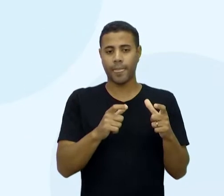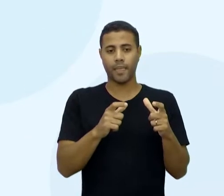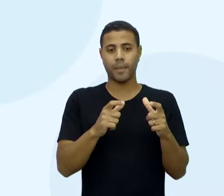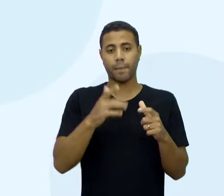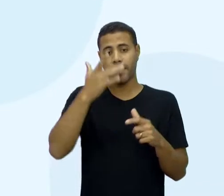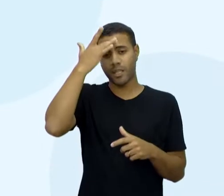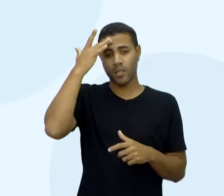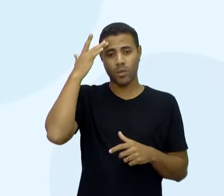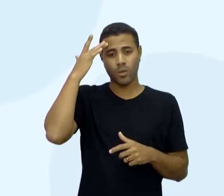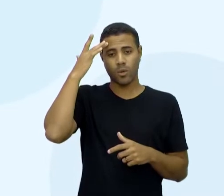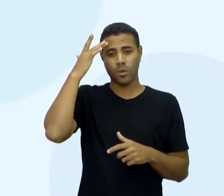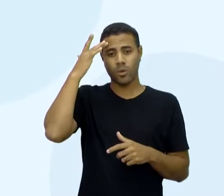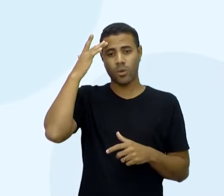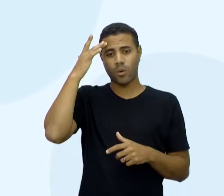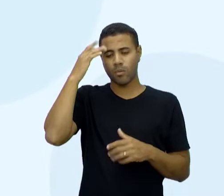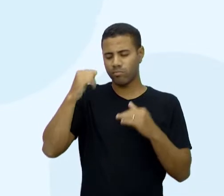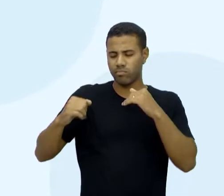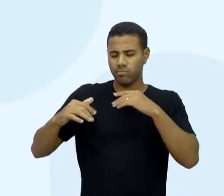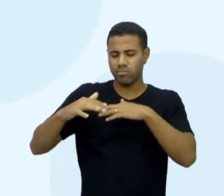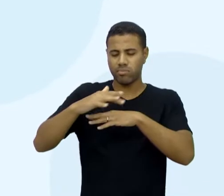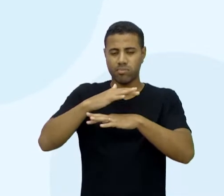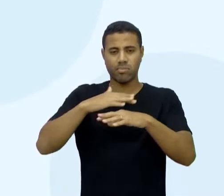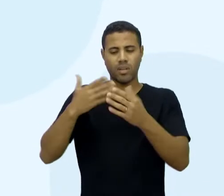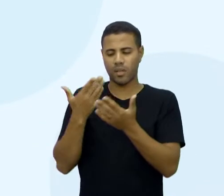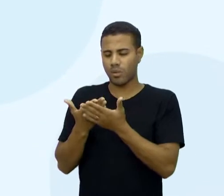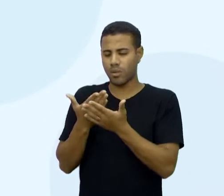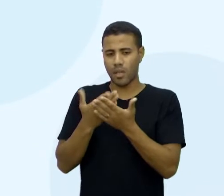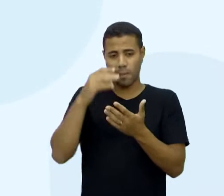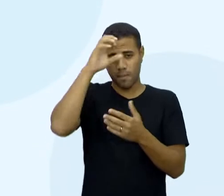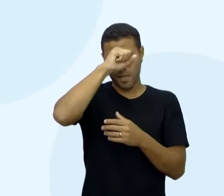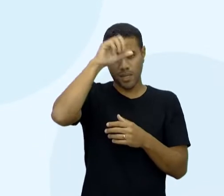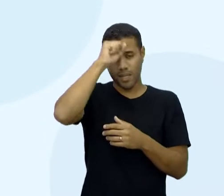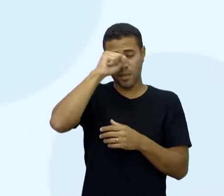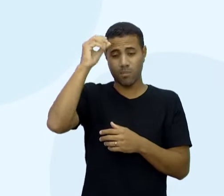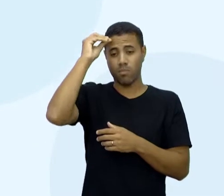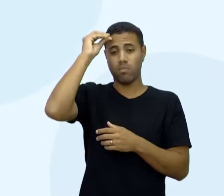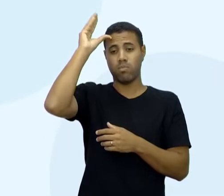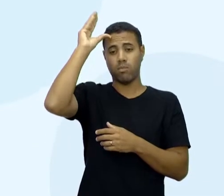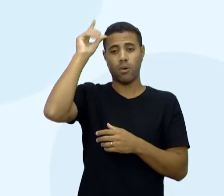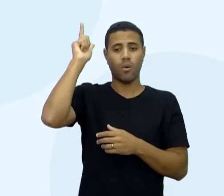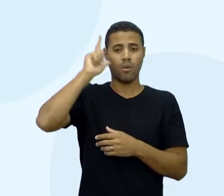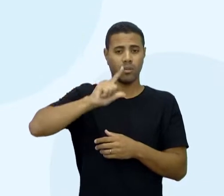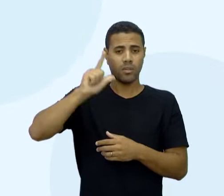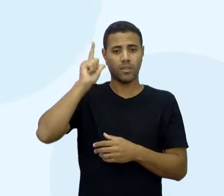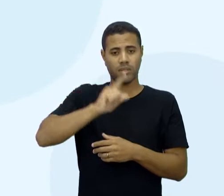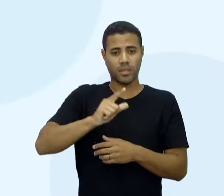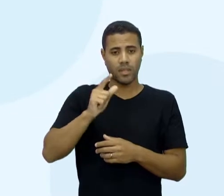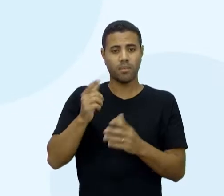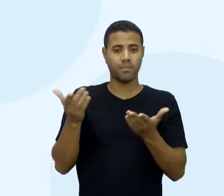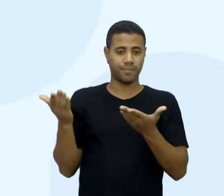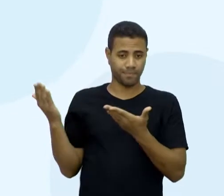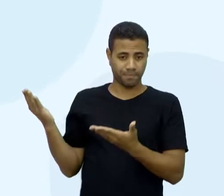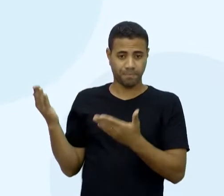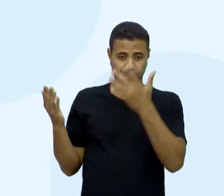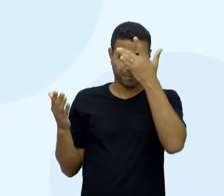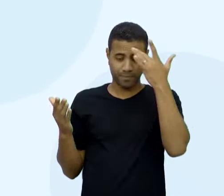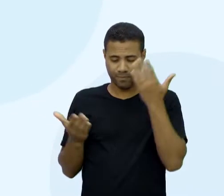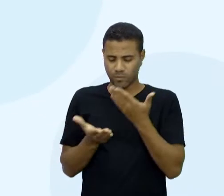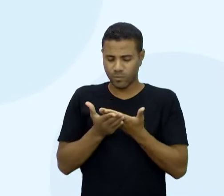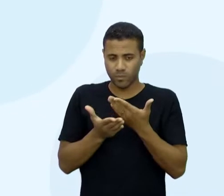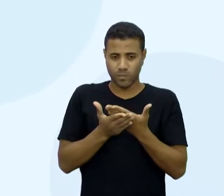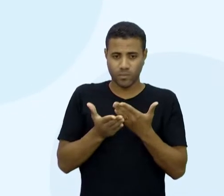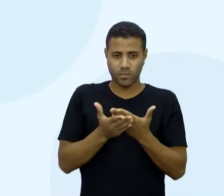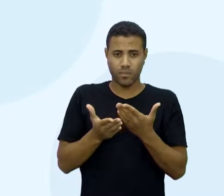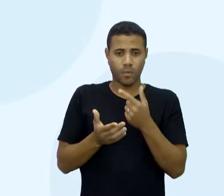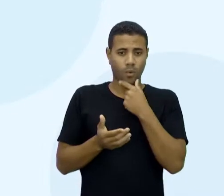de difusão aí do conhecimento, onde o conhecimento se espalhava, tá? Então, na imagem nós temos pessoas, nós